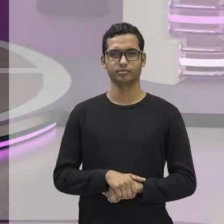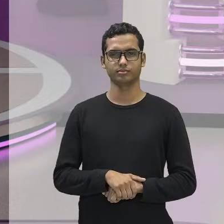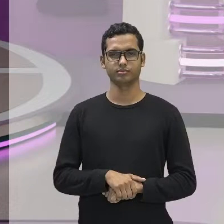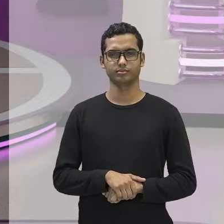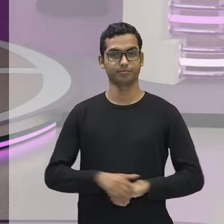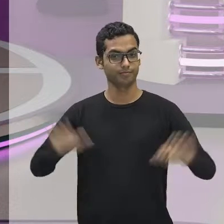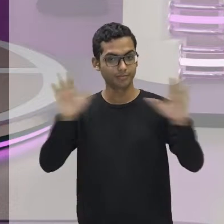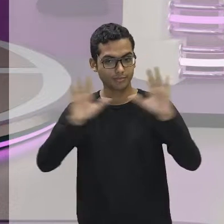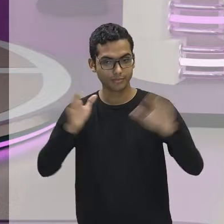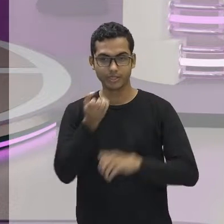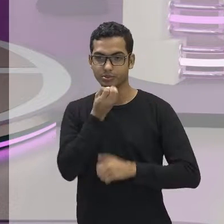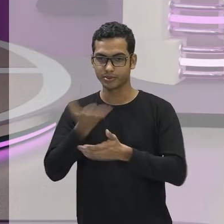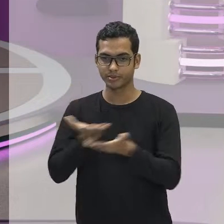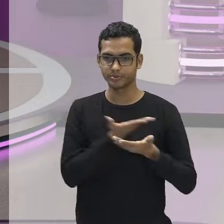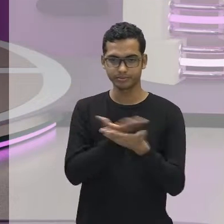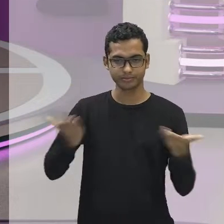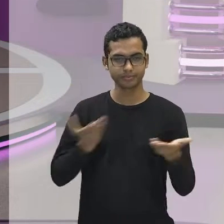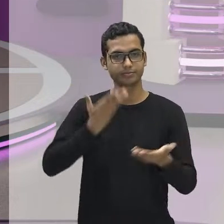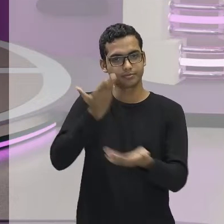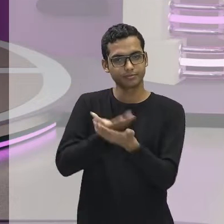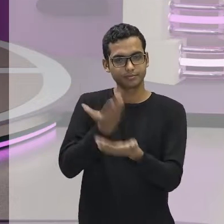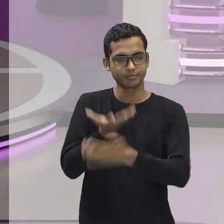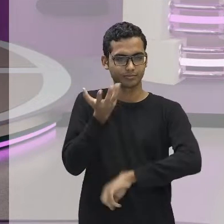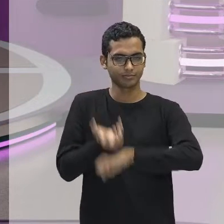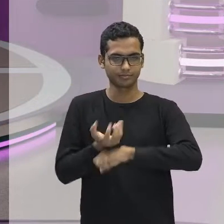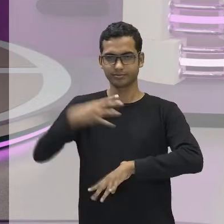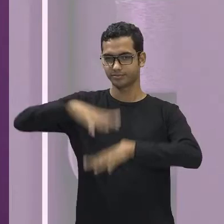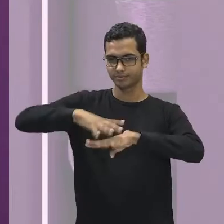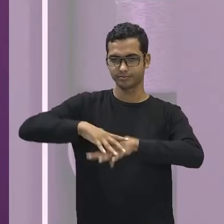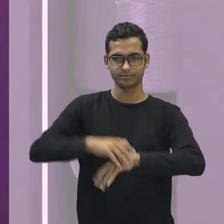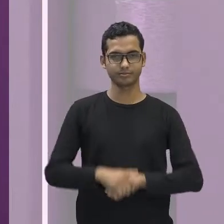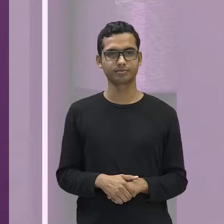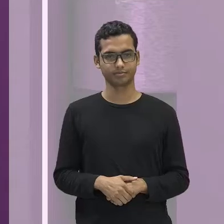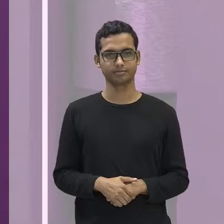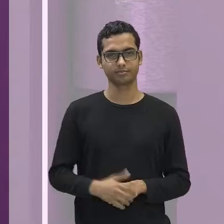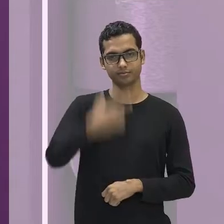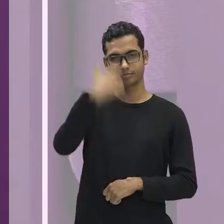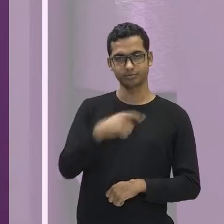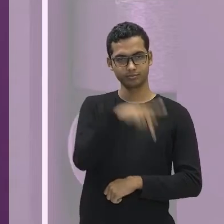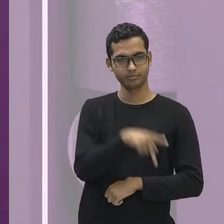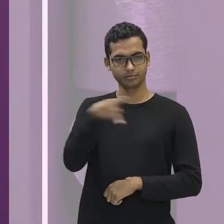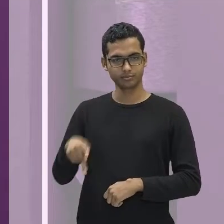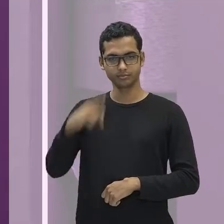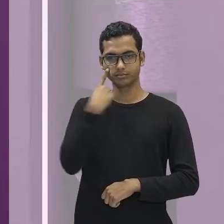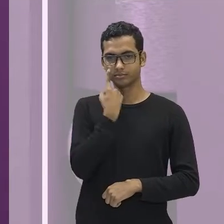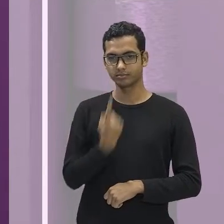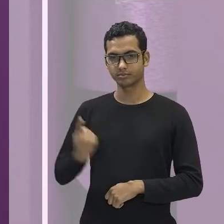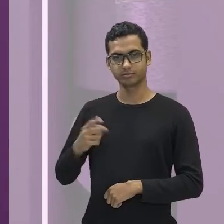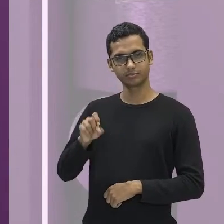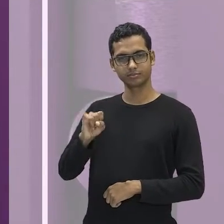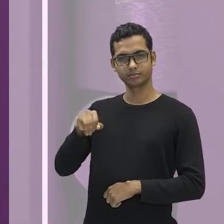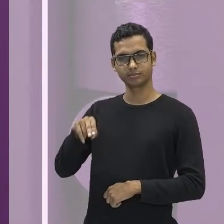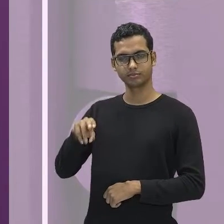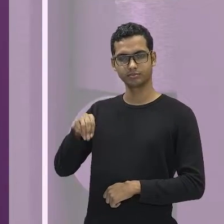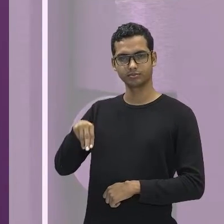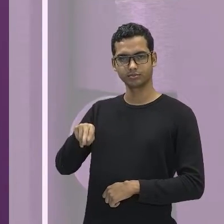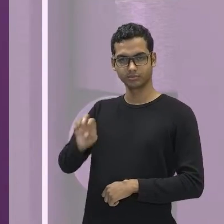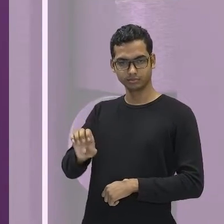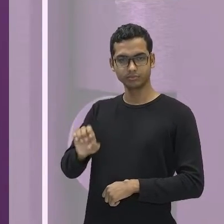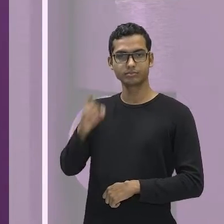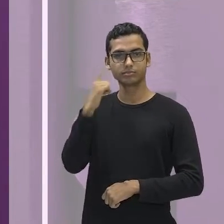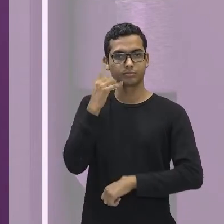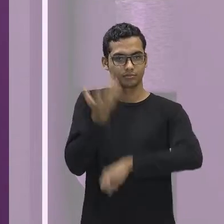Olá, sejam bem-vindos a mais uma aula de matemática. Eu sou professora Simone Silva, professora